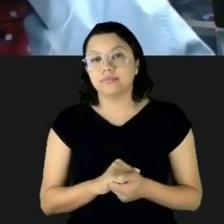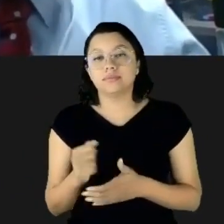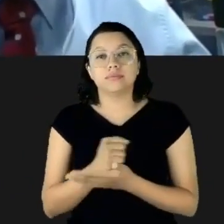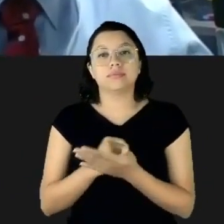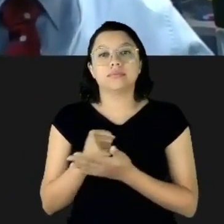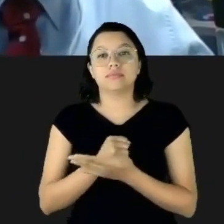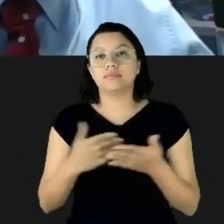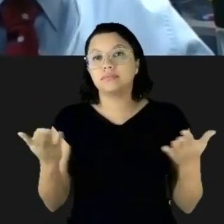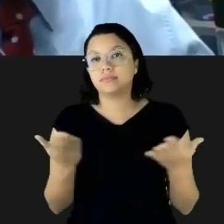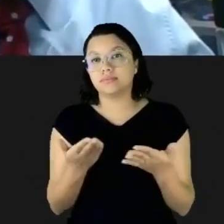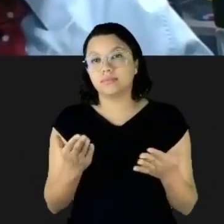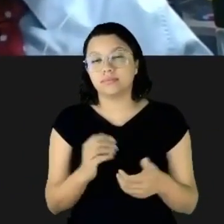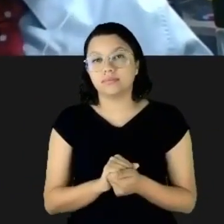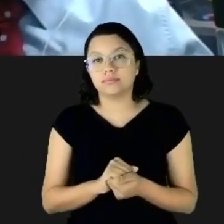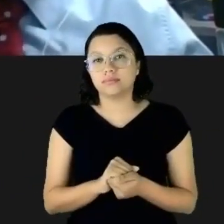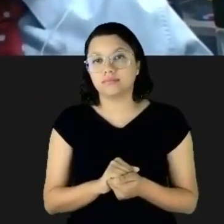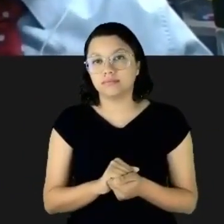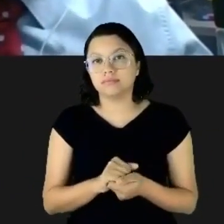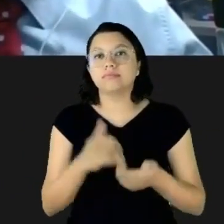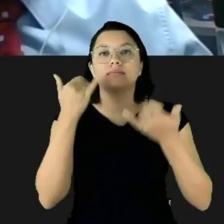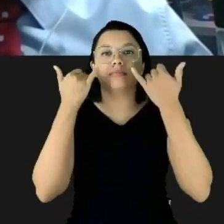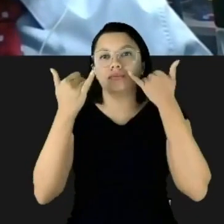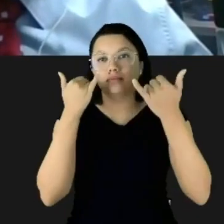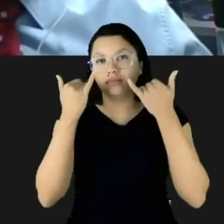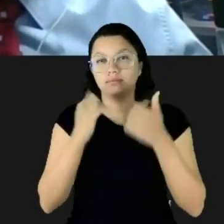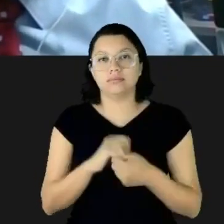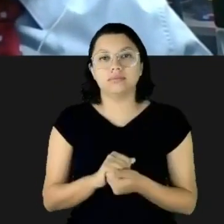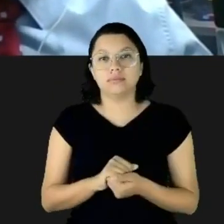base nessas informações.